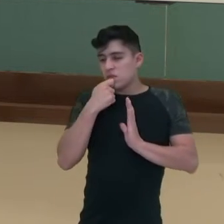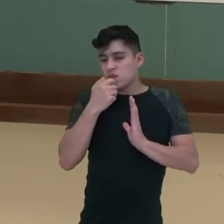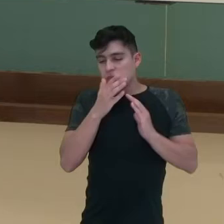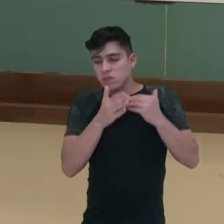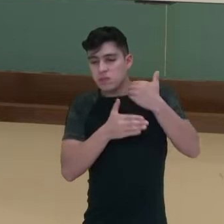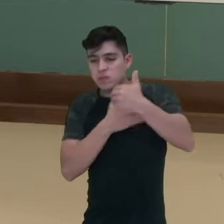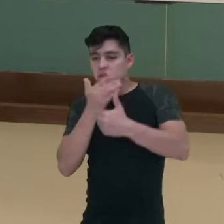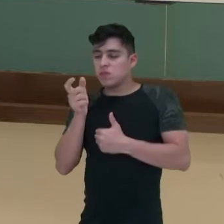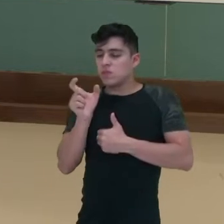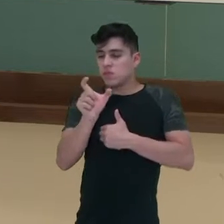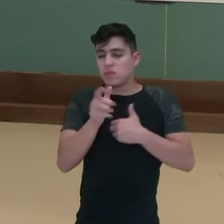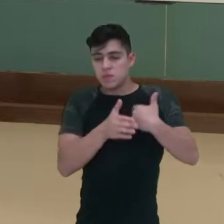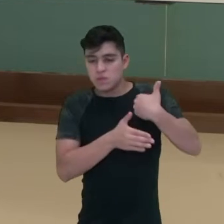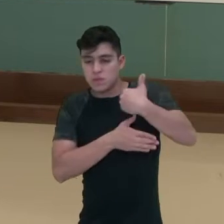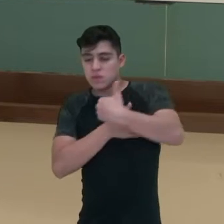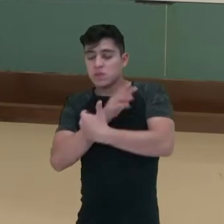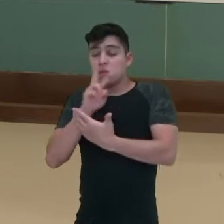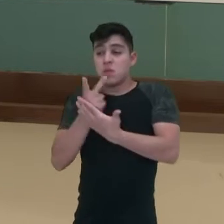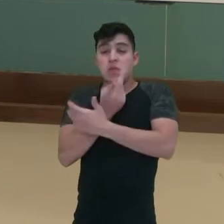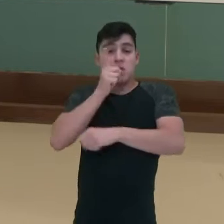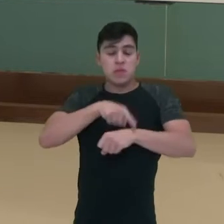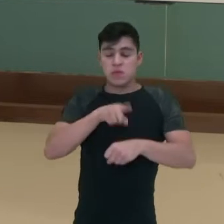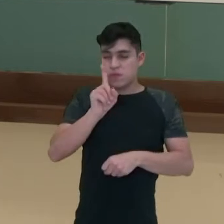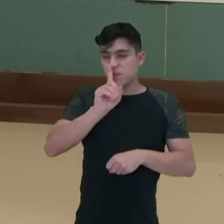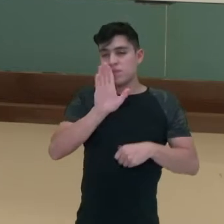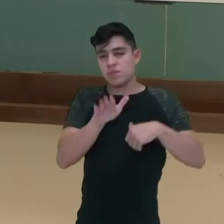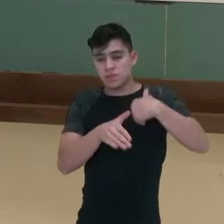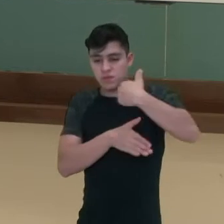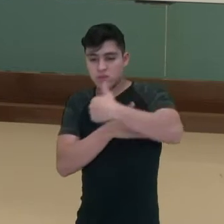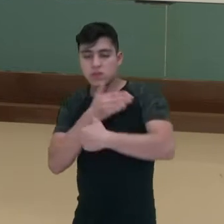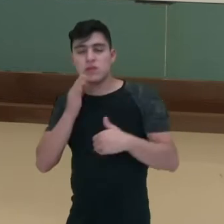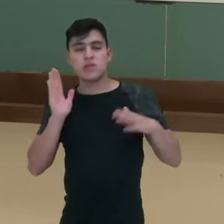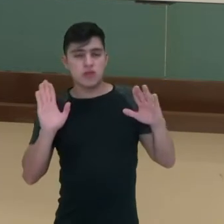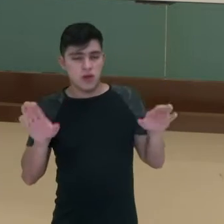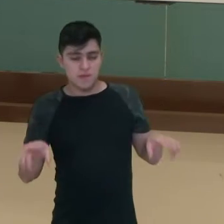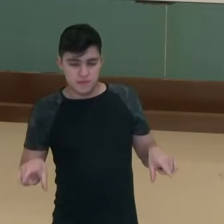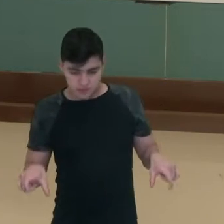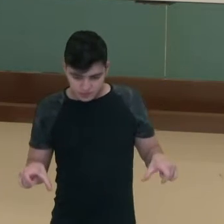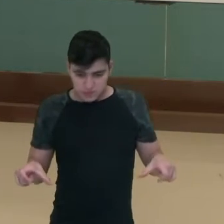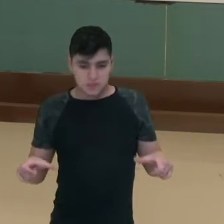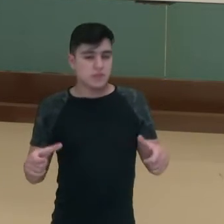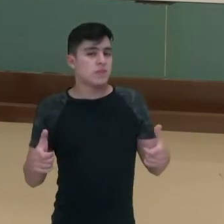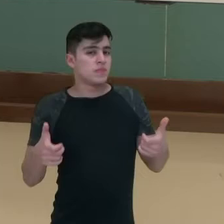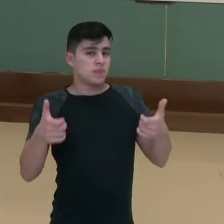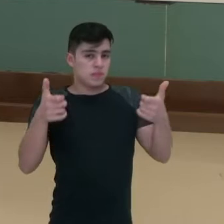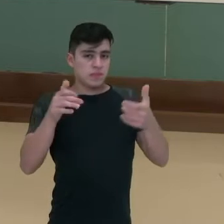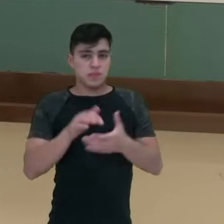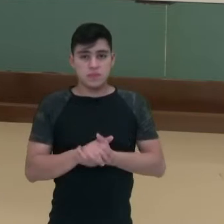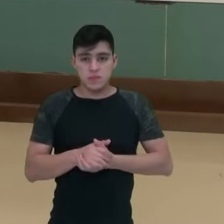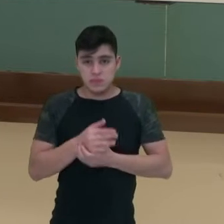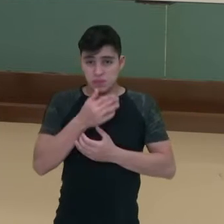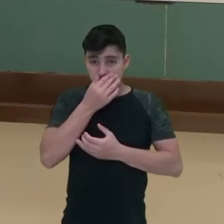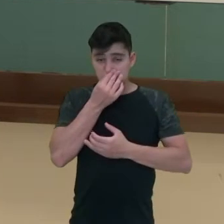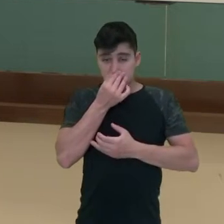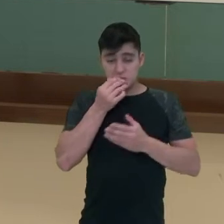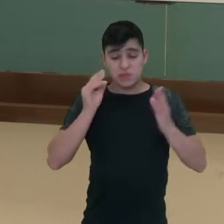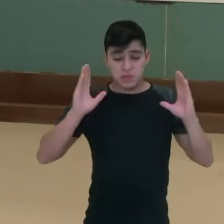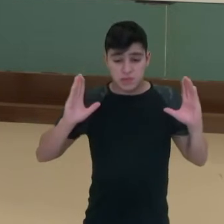a palavra diz, gradualmente, mas já está ocorrendo uma melhora. Então, chegamos,